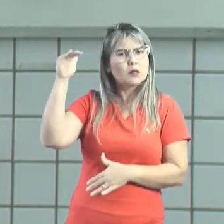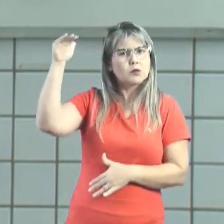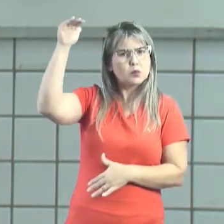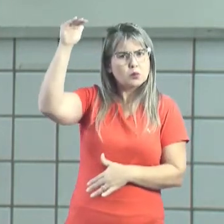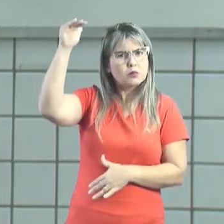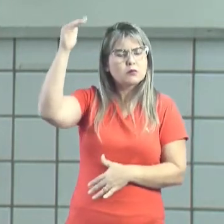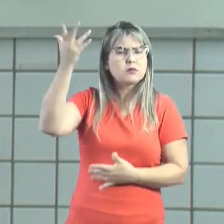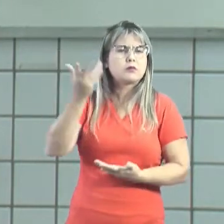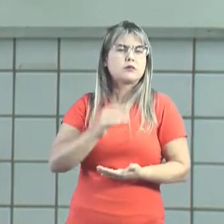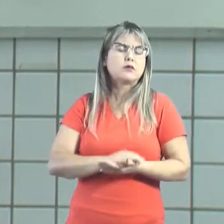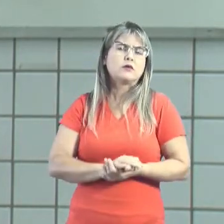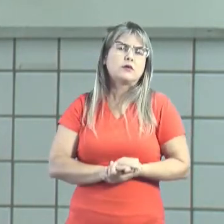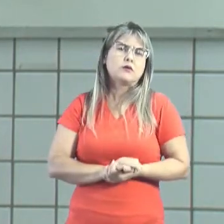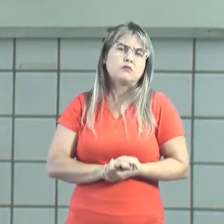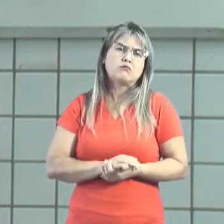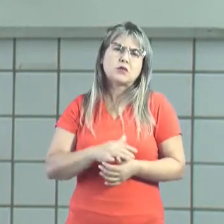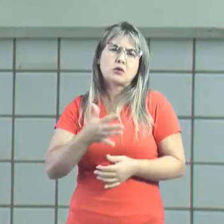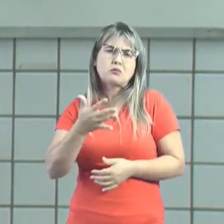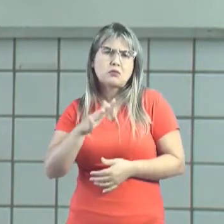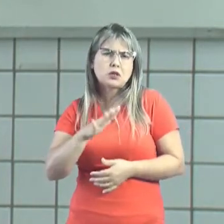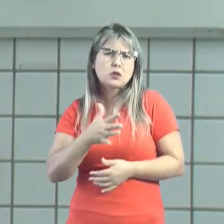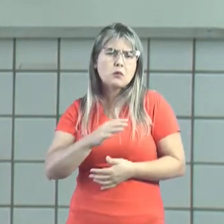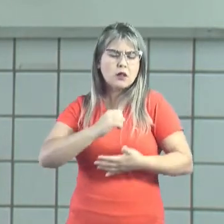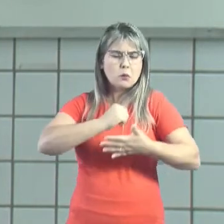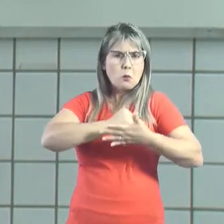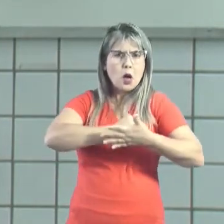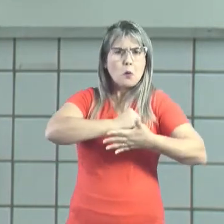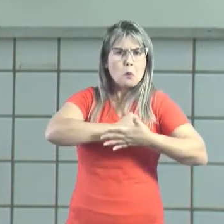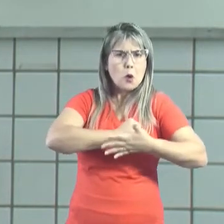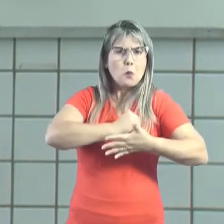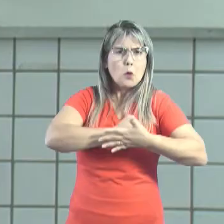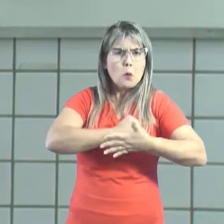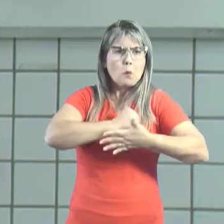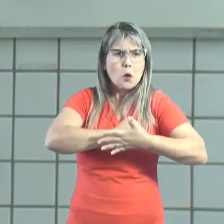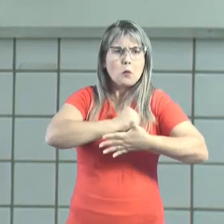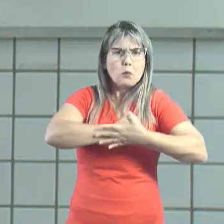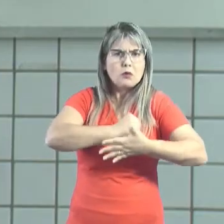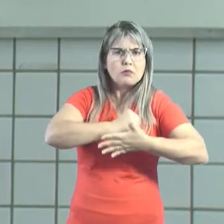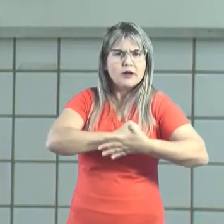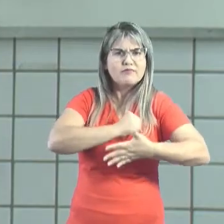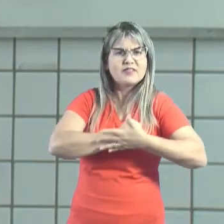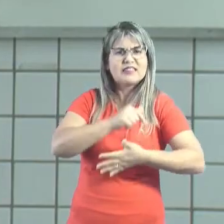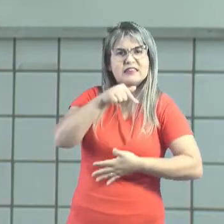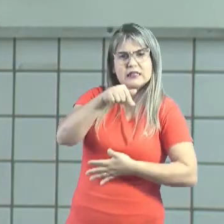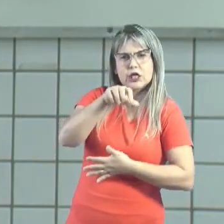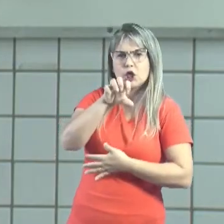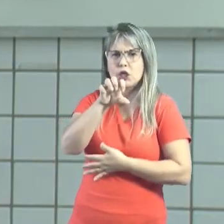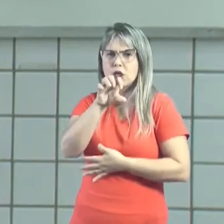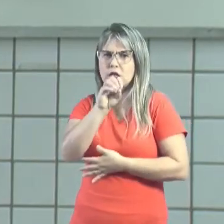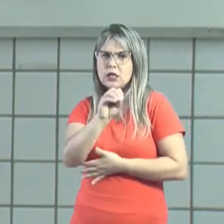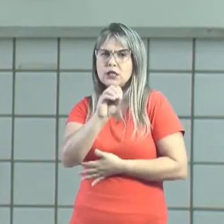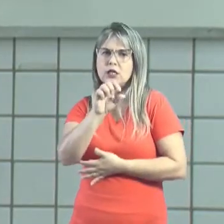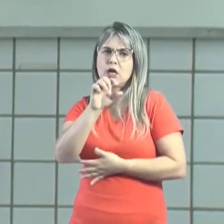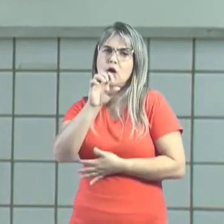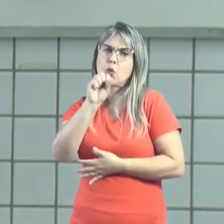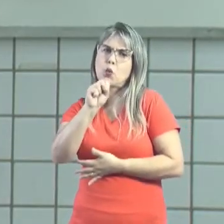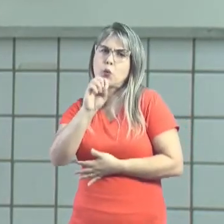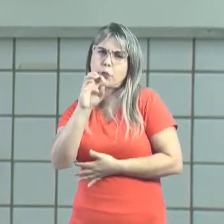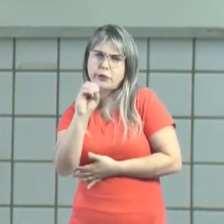batimentos vai de 60 a 80 batimentos por minuto. E por que esse parâmetro,